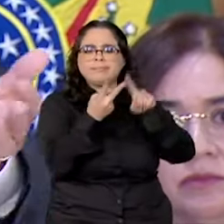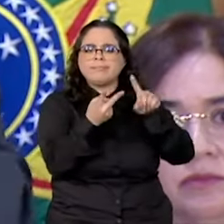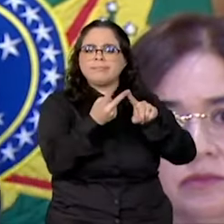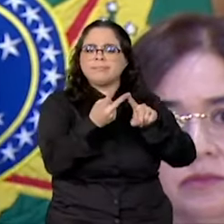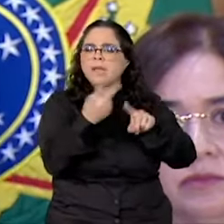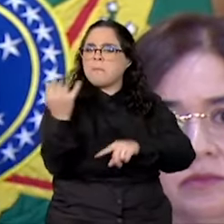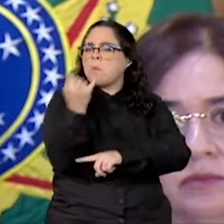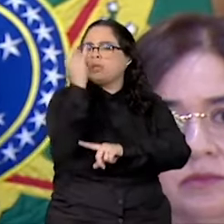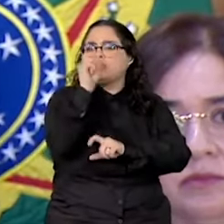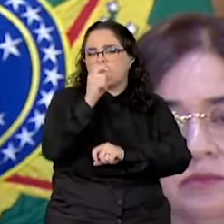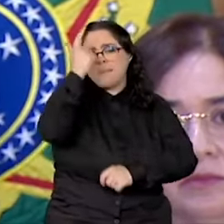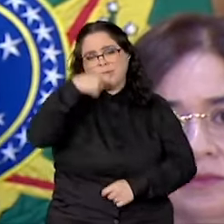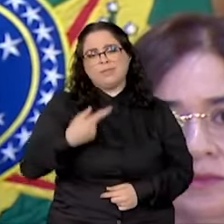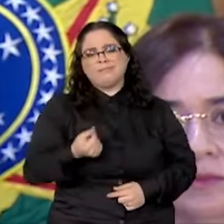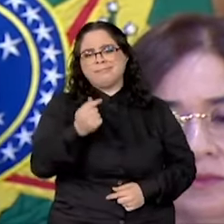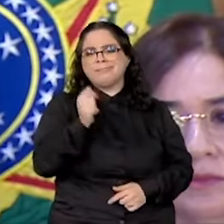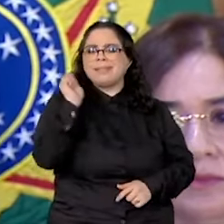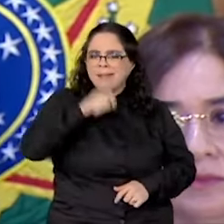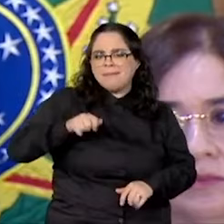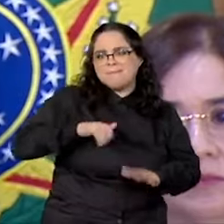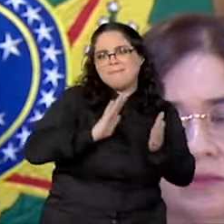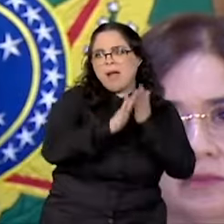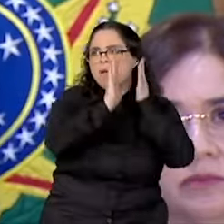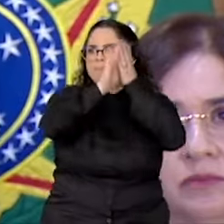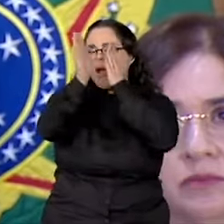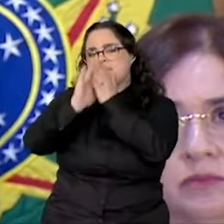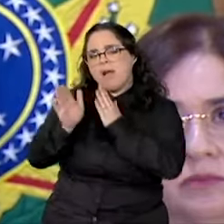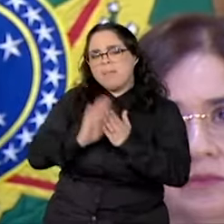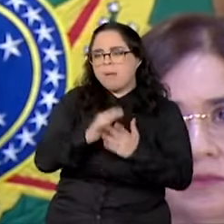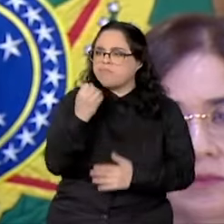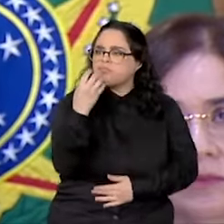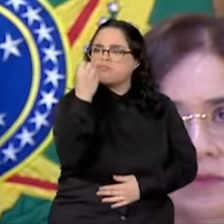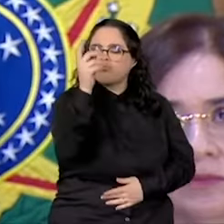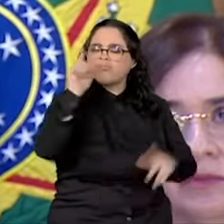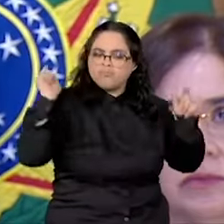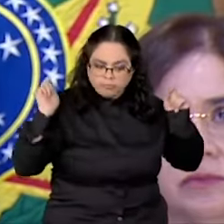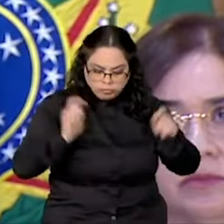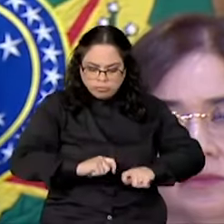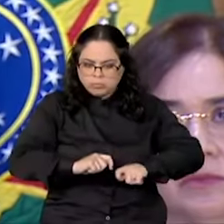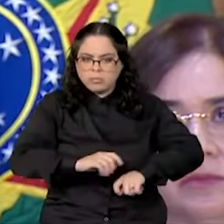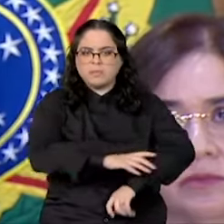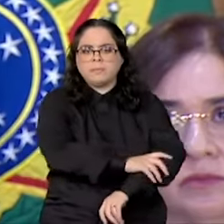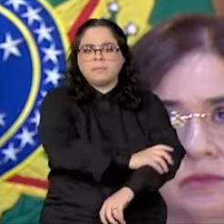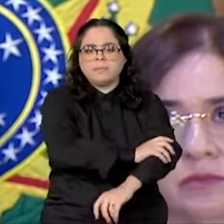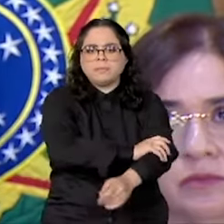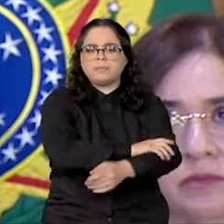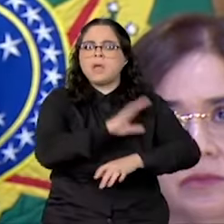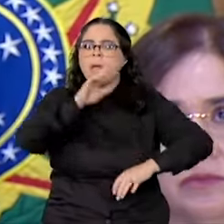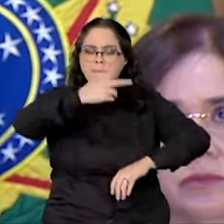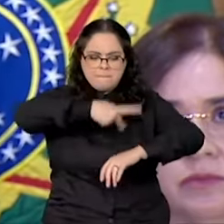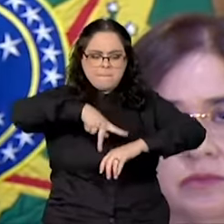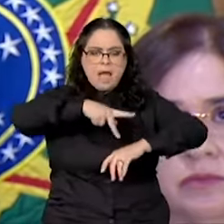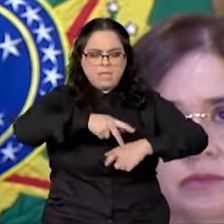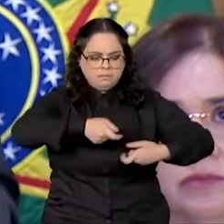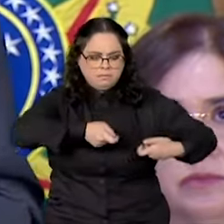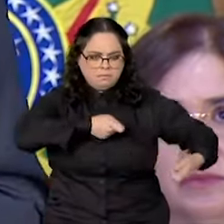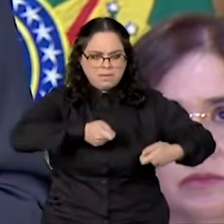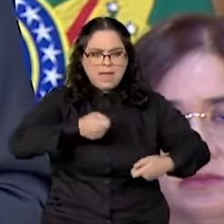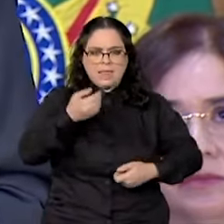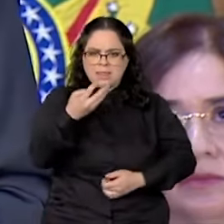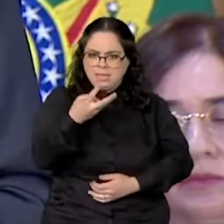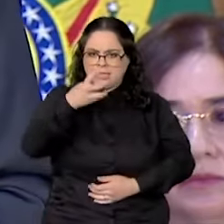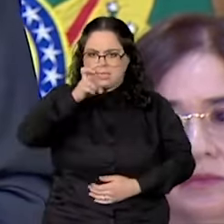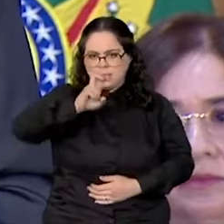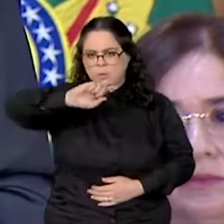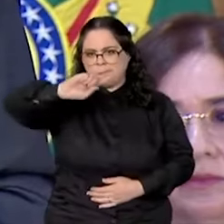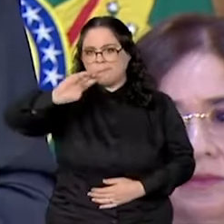é a pessoa ter dinheiro para viajar, é a pessoa ter condições. Você não pode ter um país governado para 35 milhões